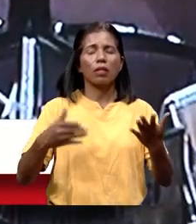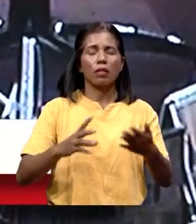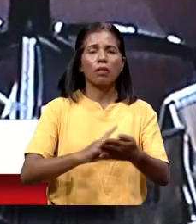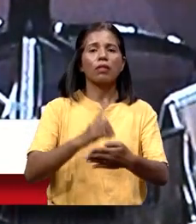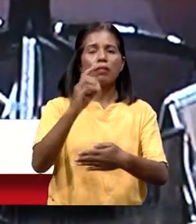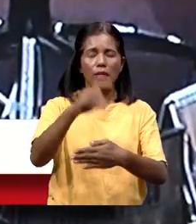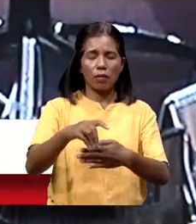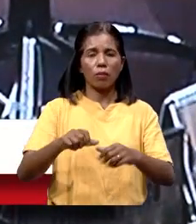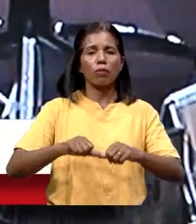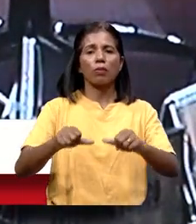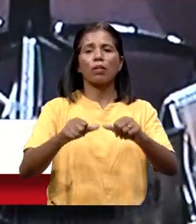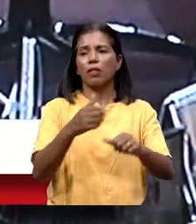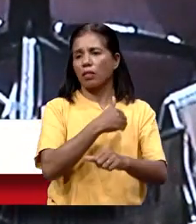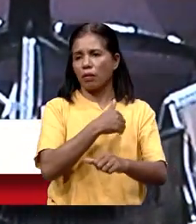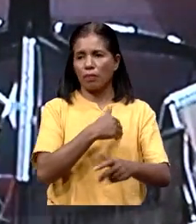dá.